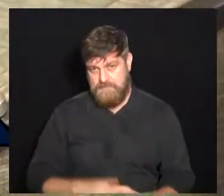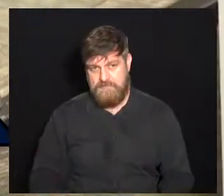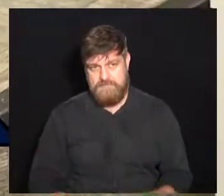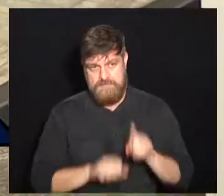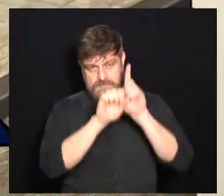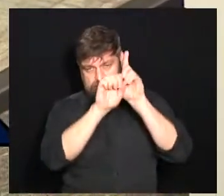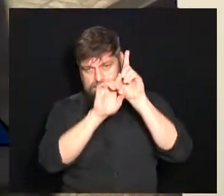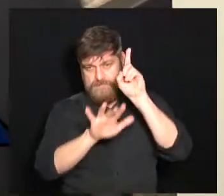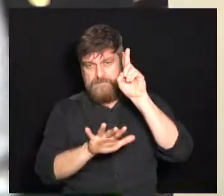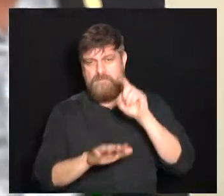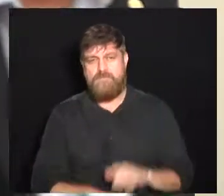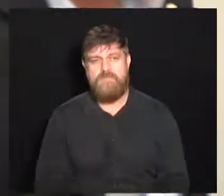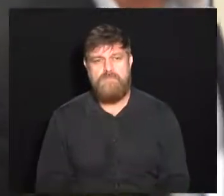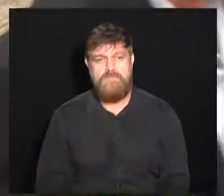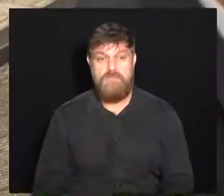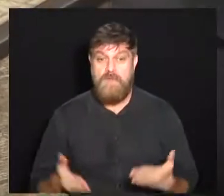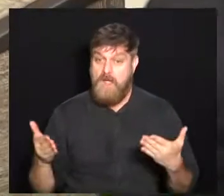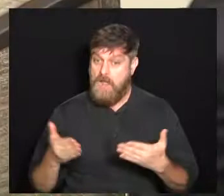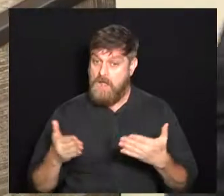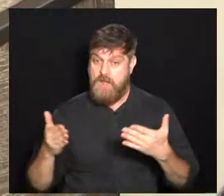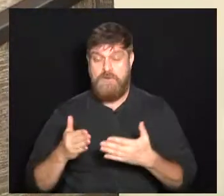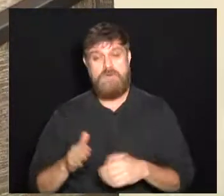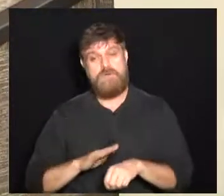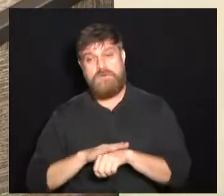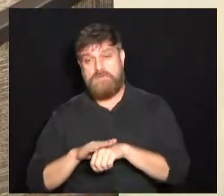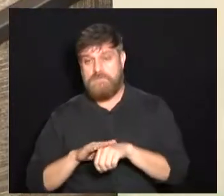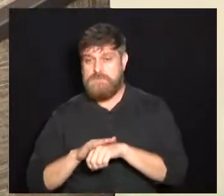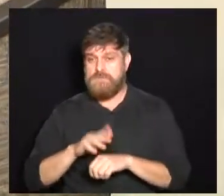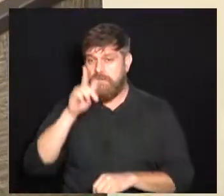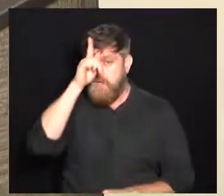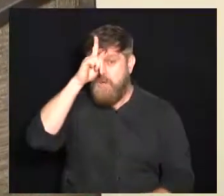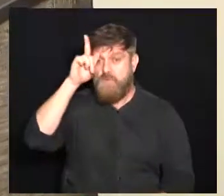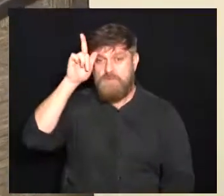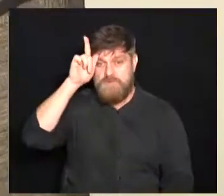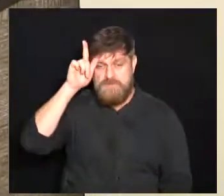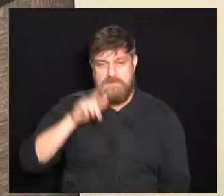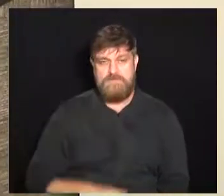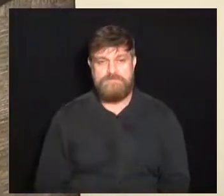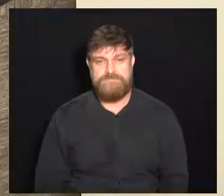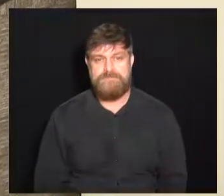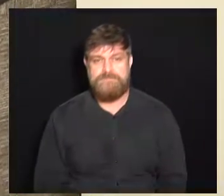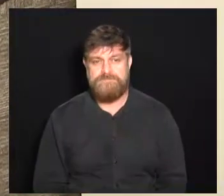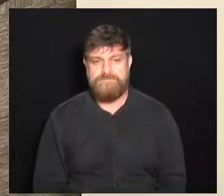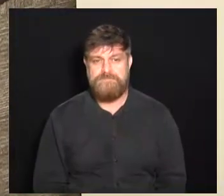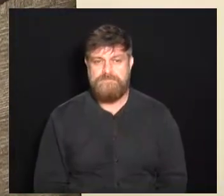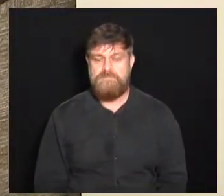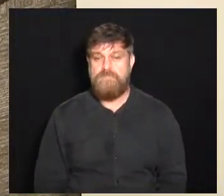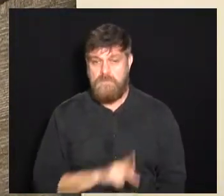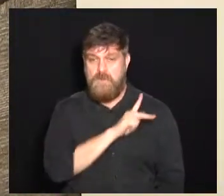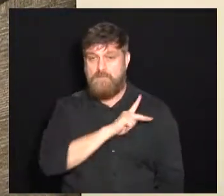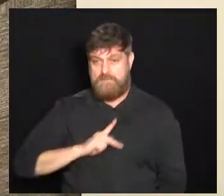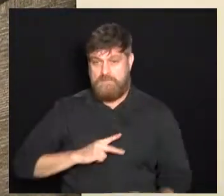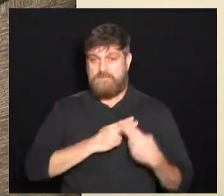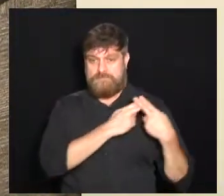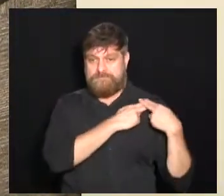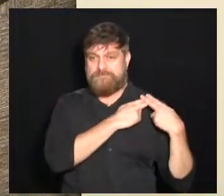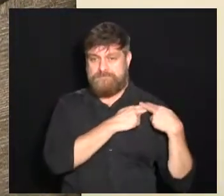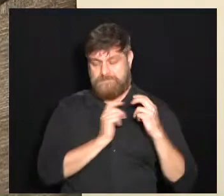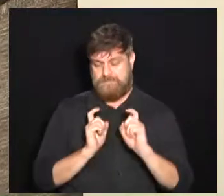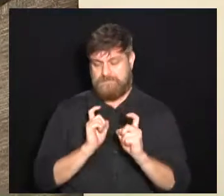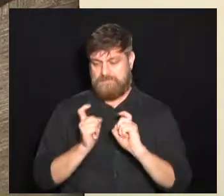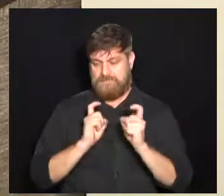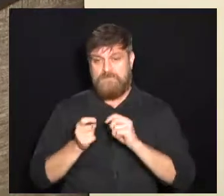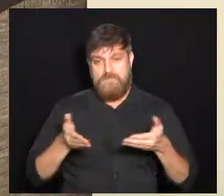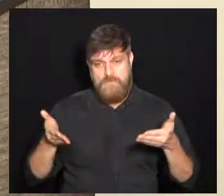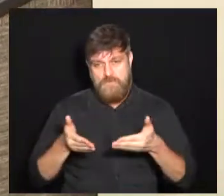abençoe a todos. E agora eu vou conversar com o vereador Gustavo Peta, o vereador que presidiu aqui essa